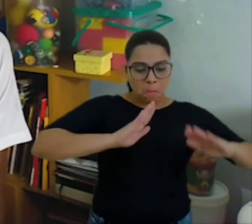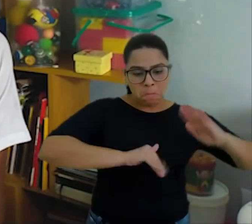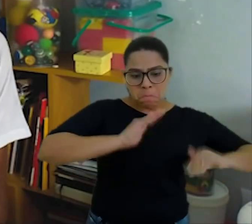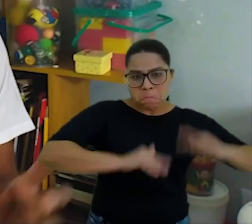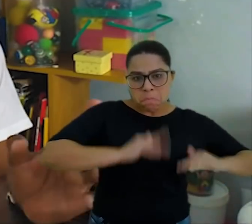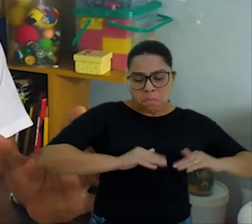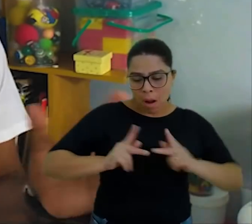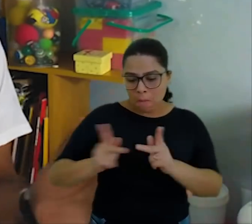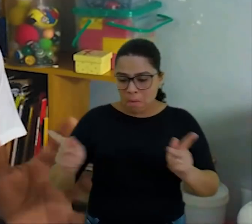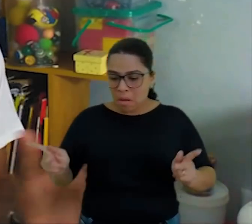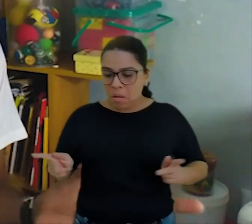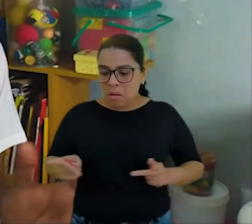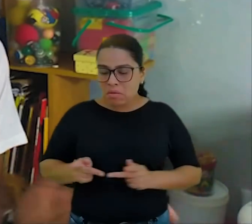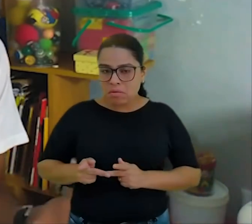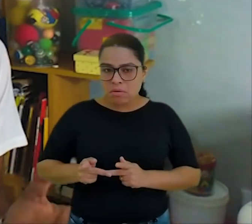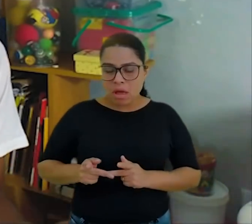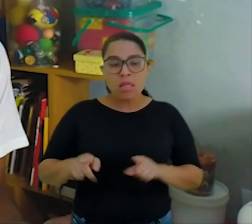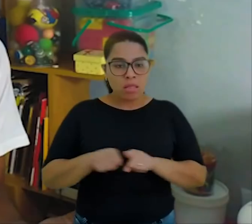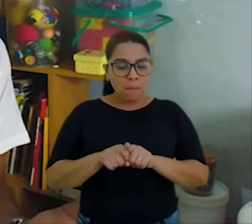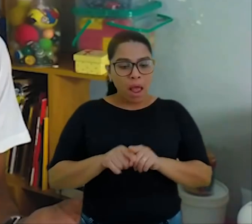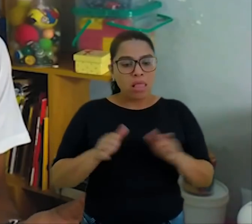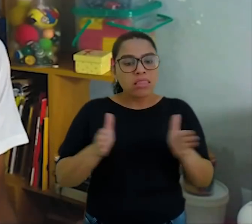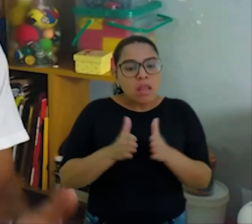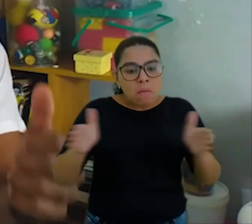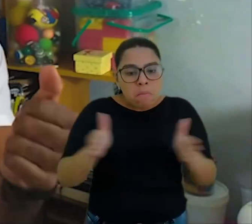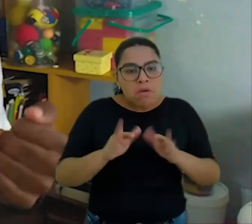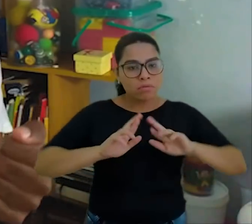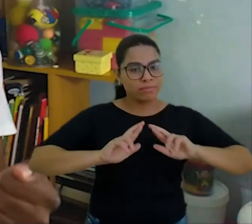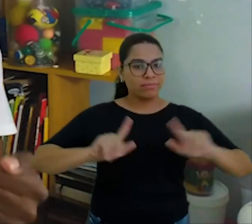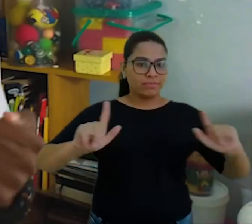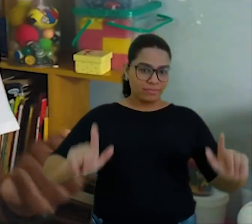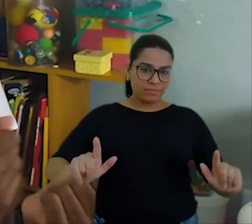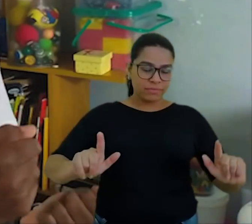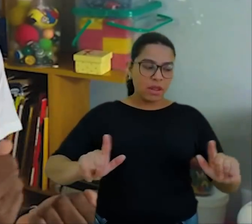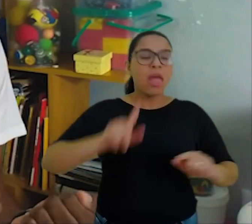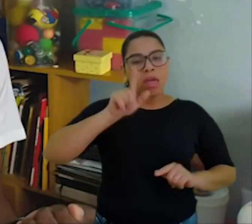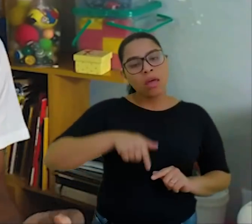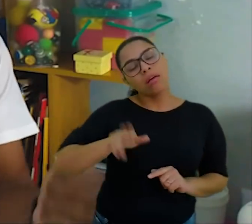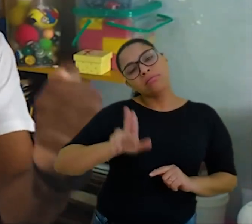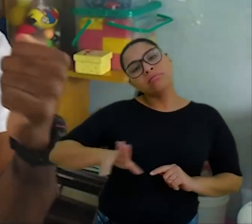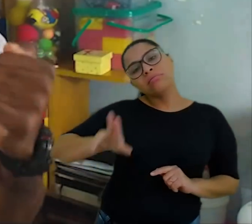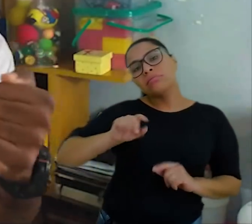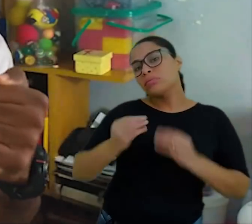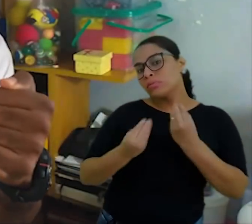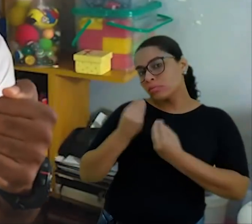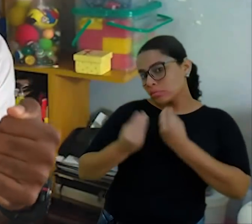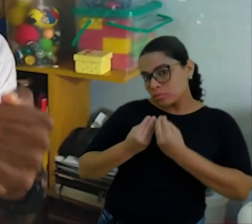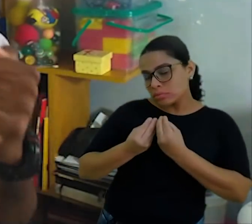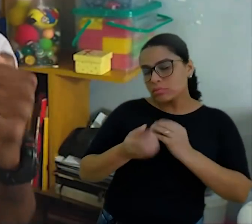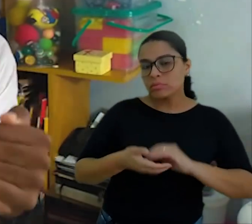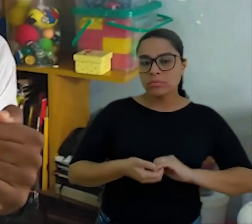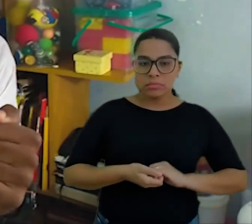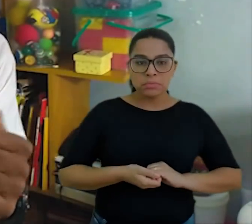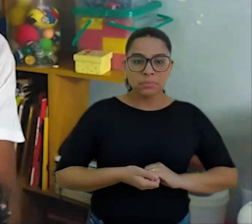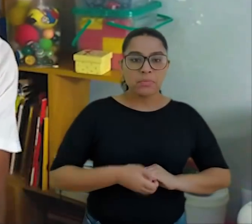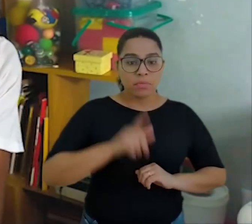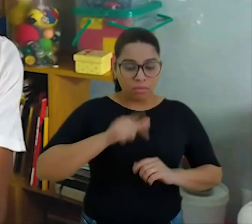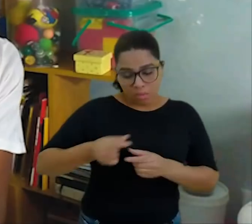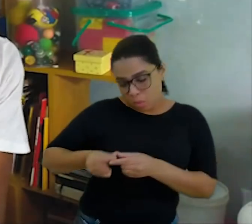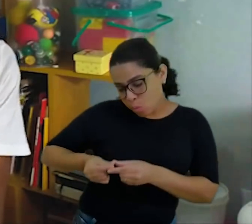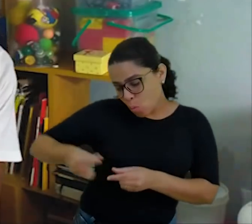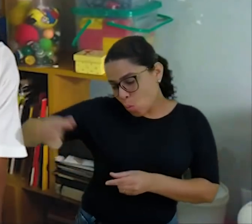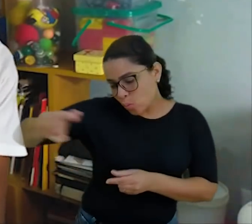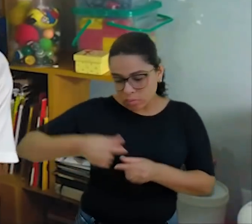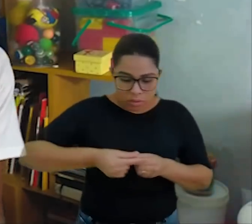de pratos com tamanhos diferentes. E é usado para tocar a bateria o que é chamado de baqueta.